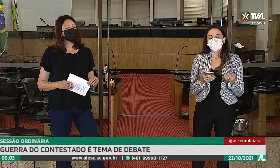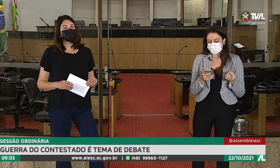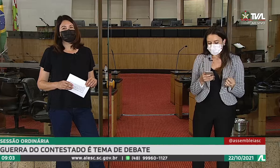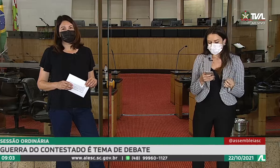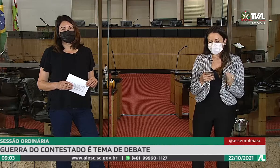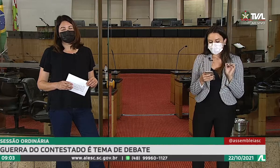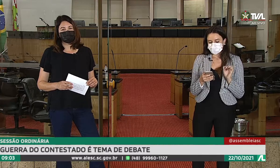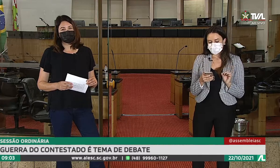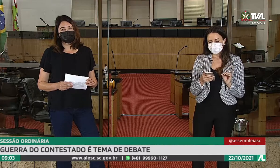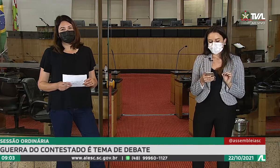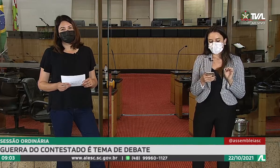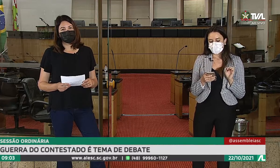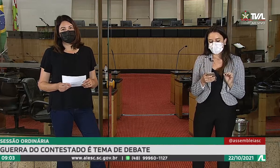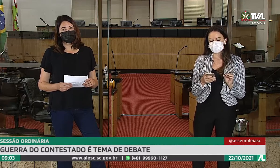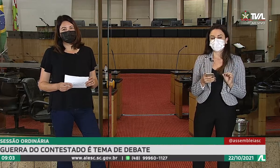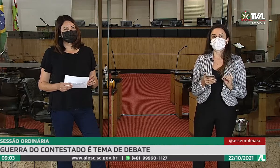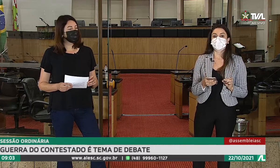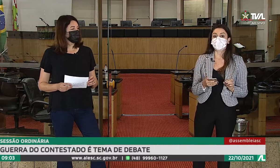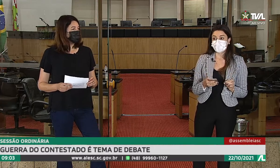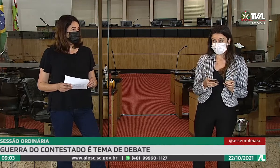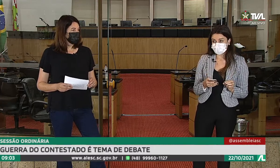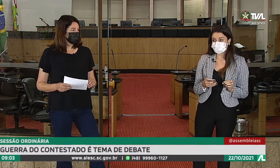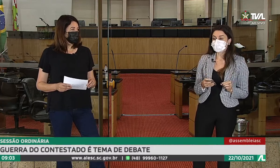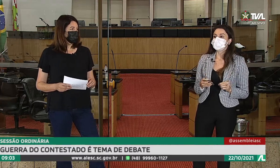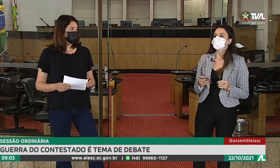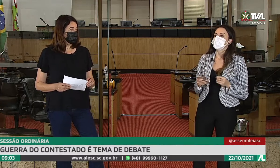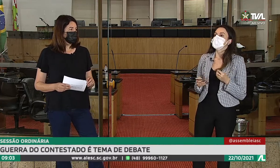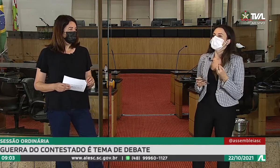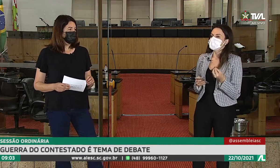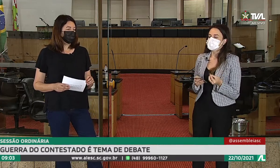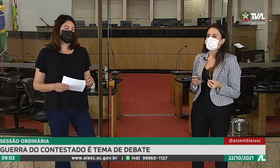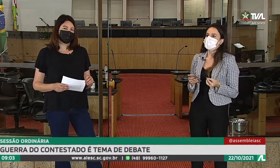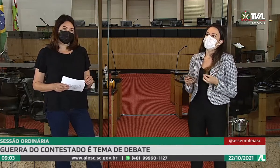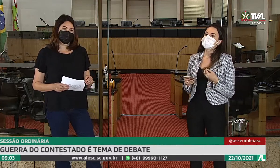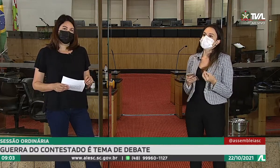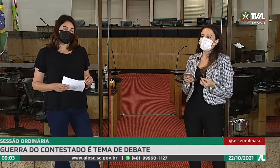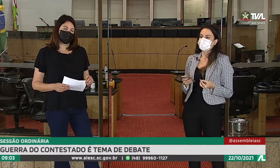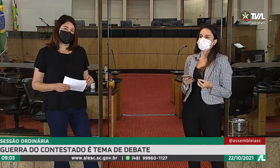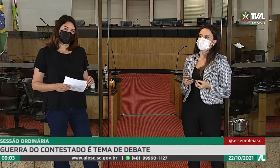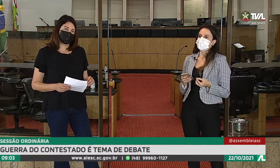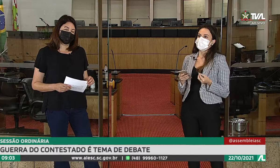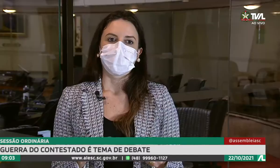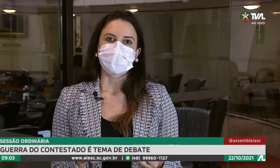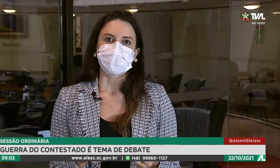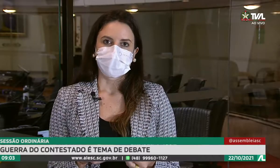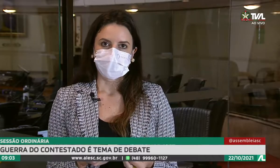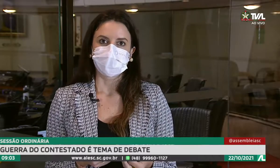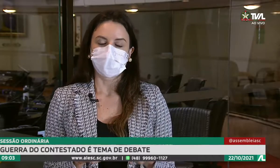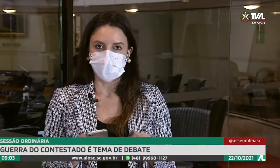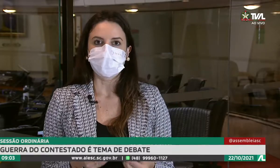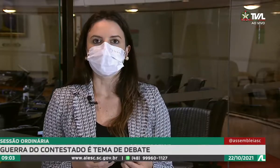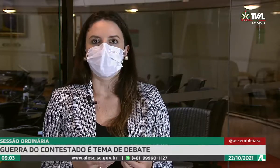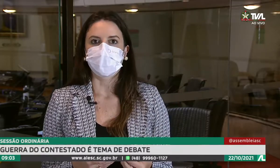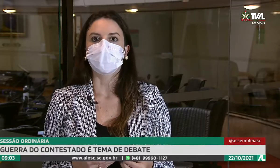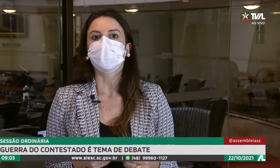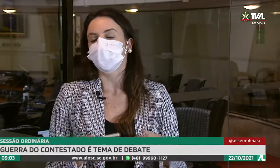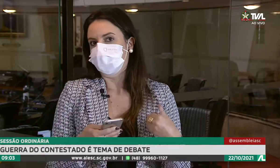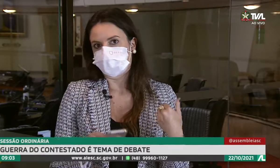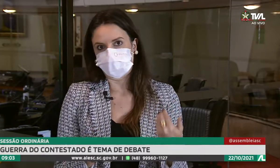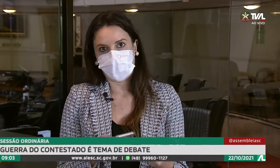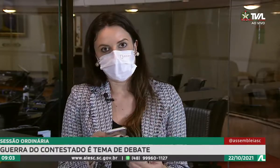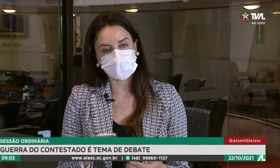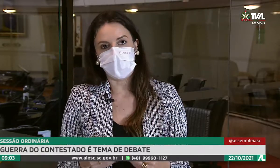um depoimento da historiadora Rosa Maria Tesser, que destaca alguns pontos dessa Guerra do Contestado,